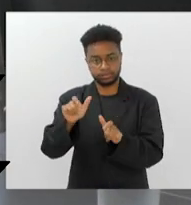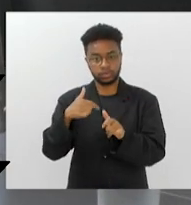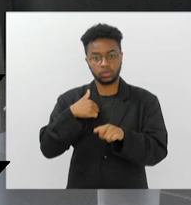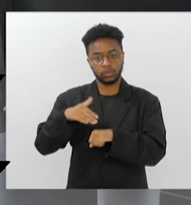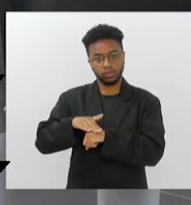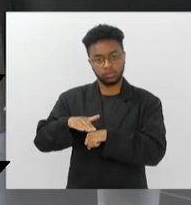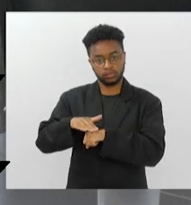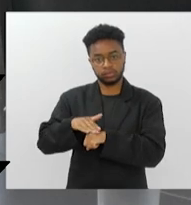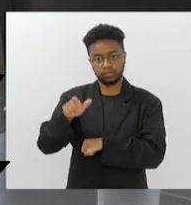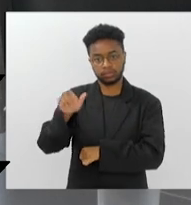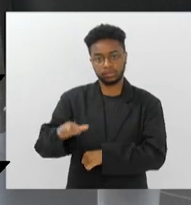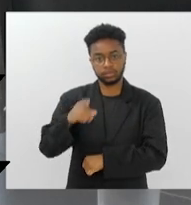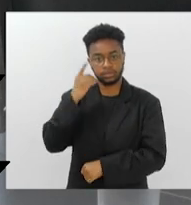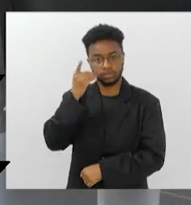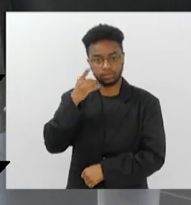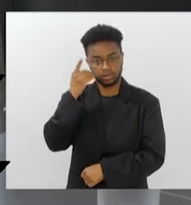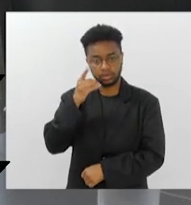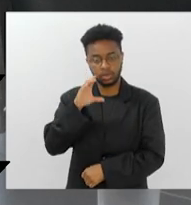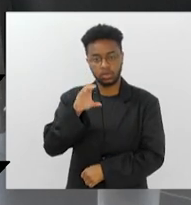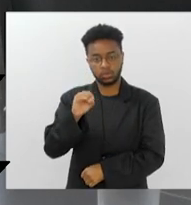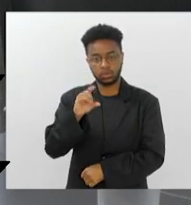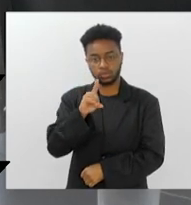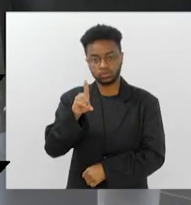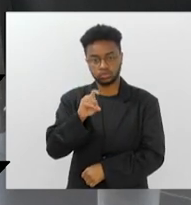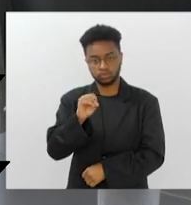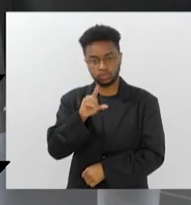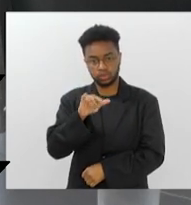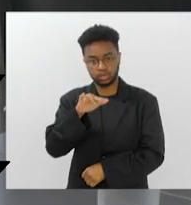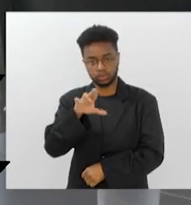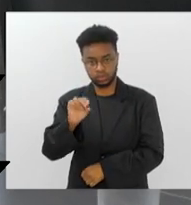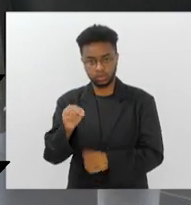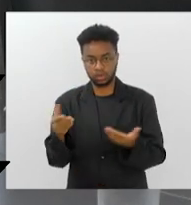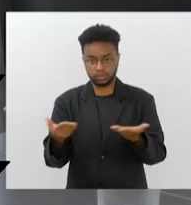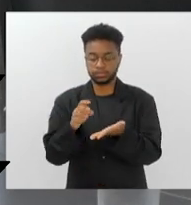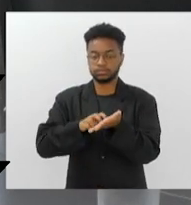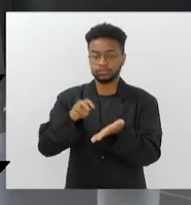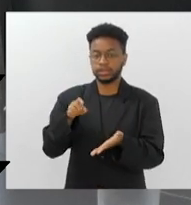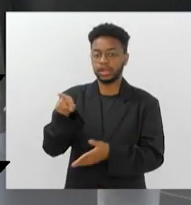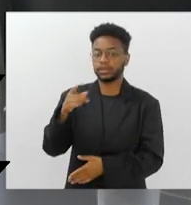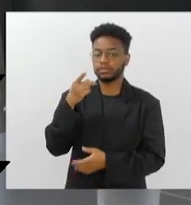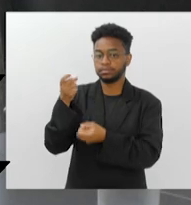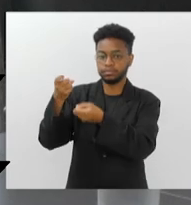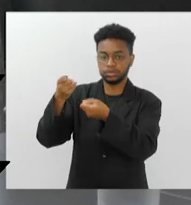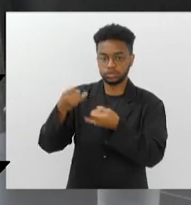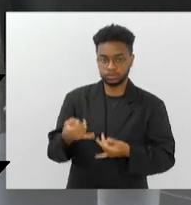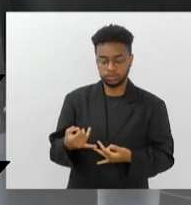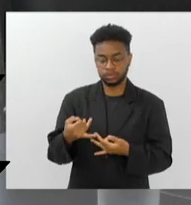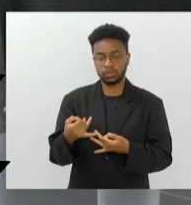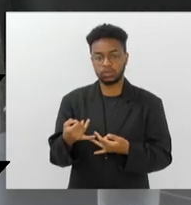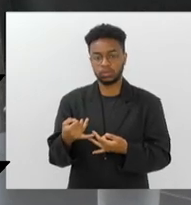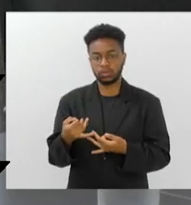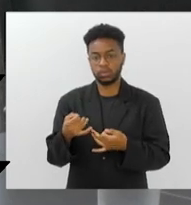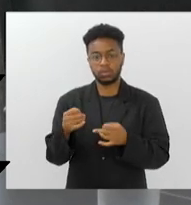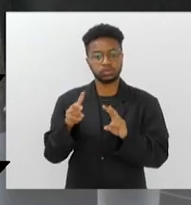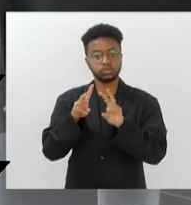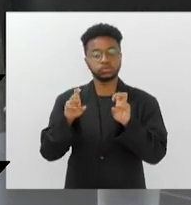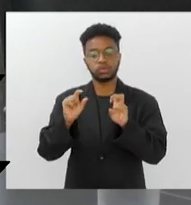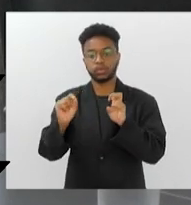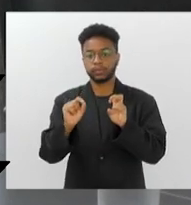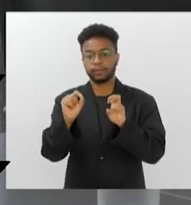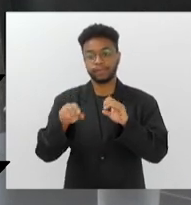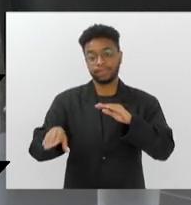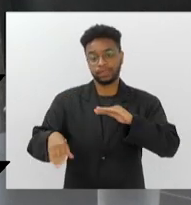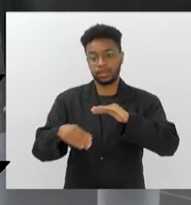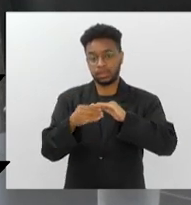deputado Vinícius kolino hoje pela manhã e ele fez algumas ponderações no seguinte sentido de que as emendas